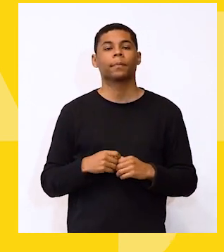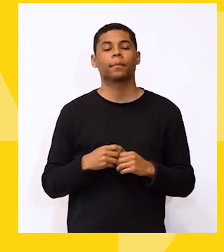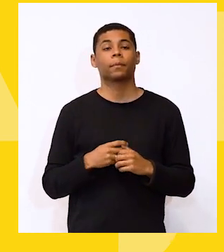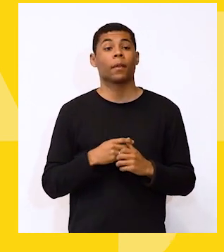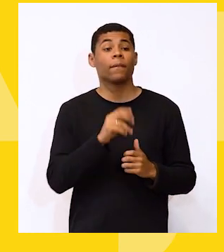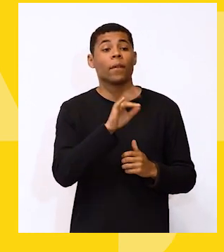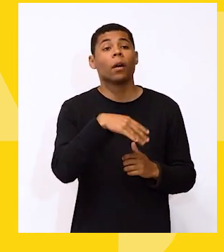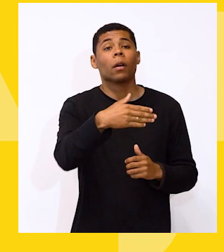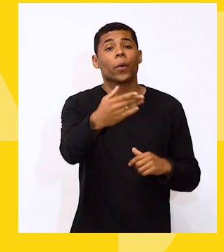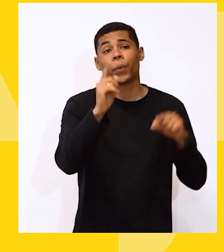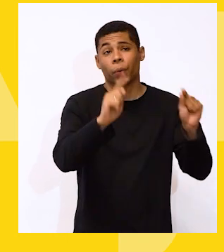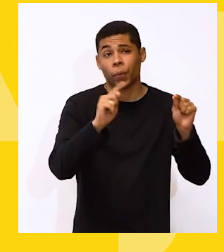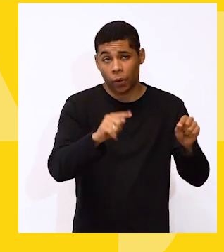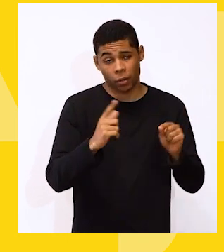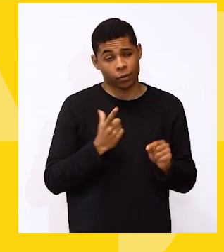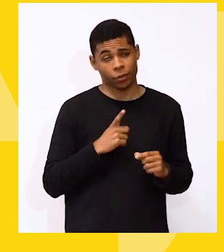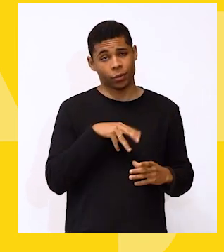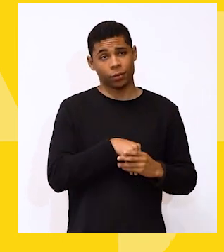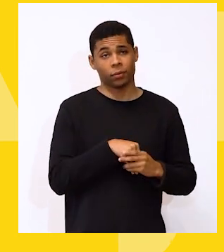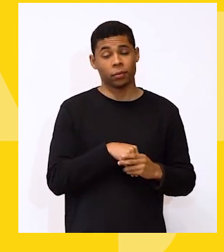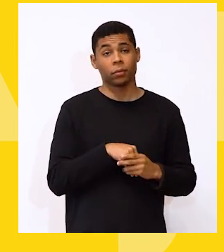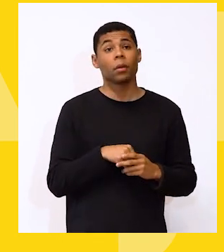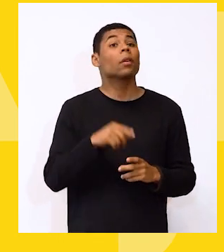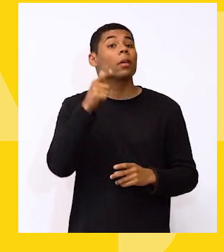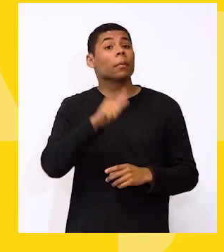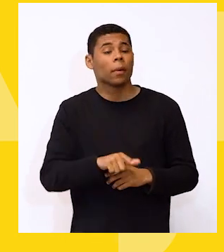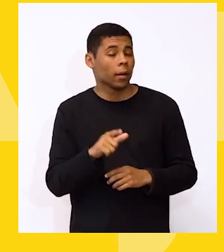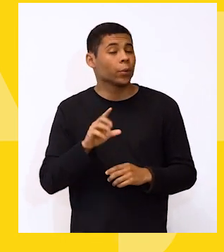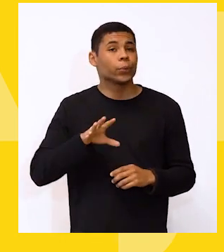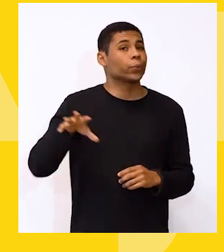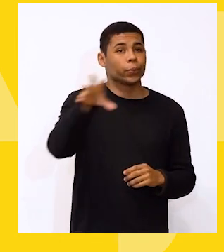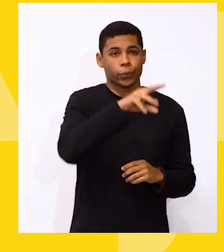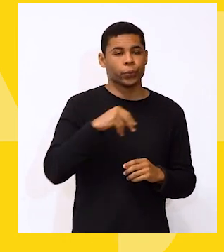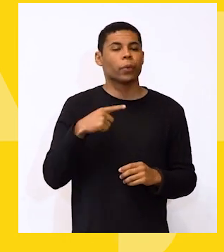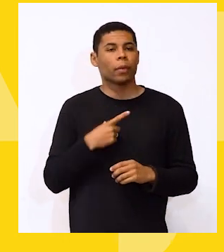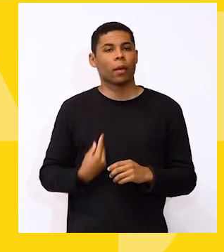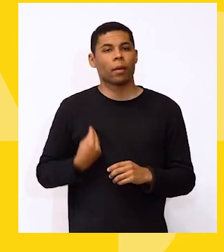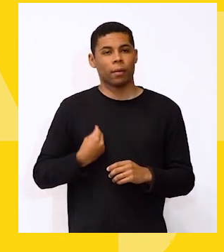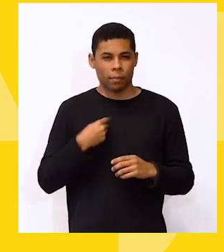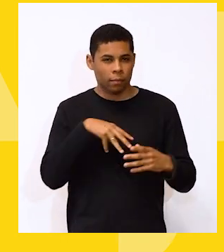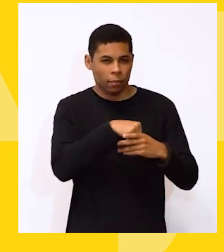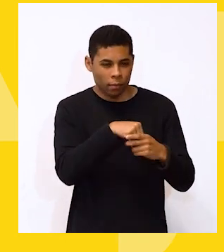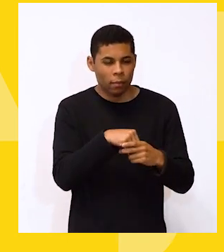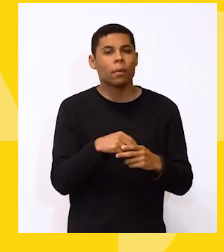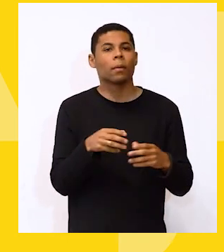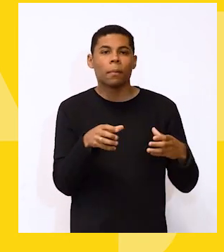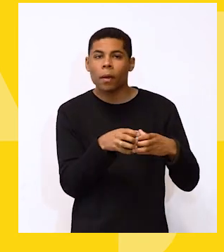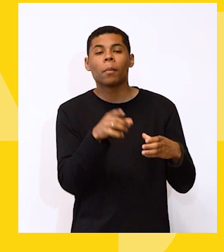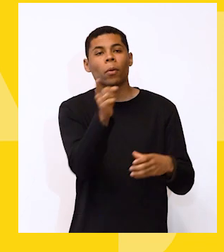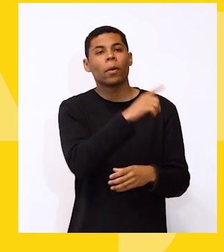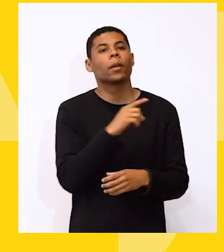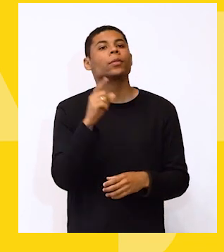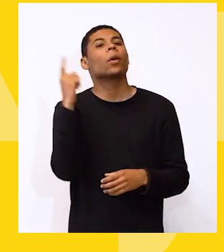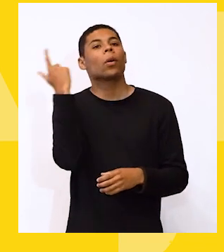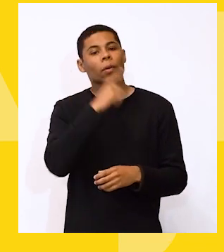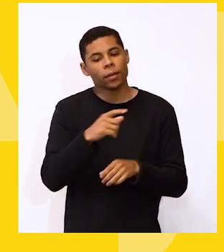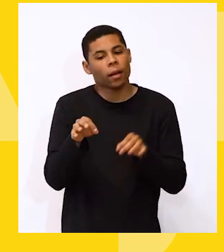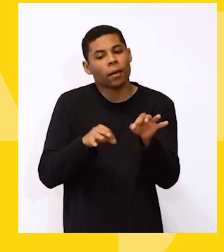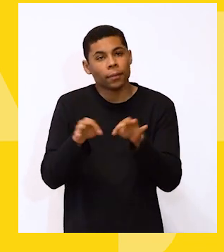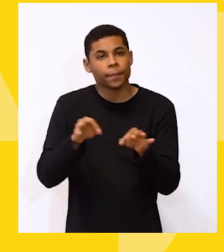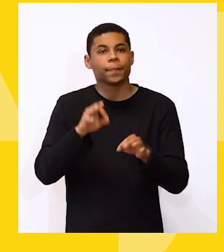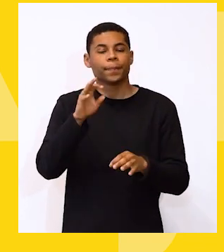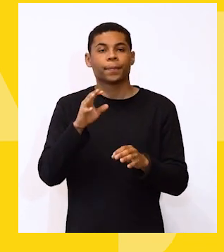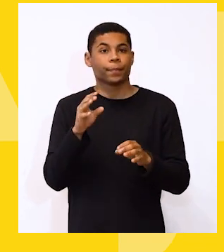que serão desenvolvidas e a equipe toda todos os membros né defina obviamente agenda final que será